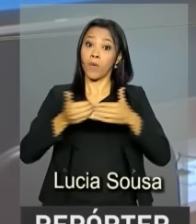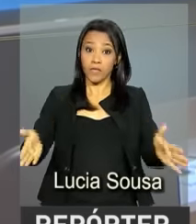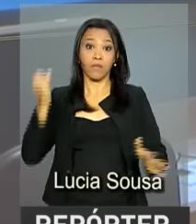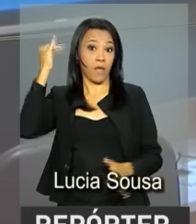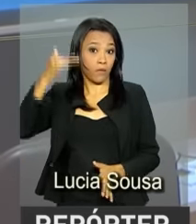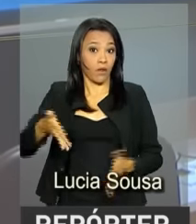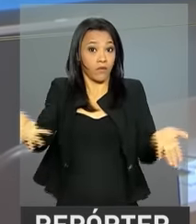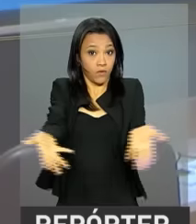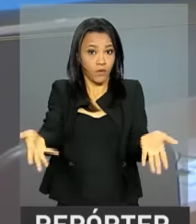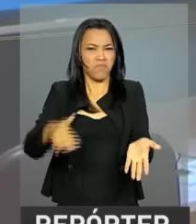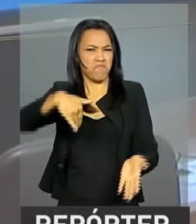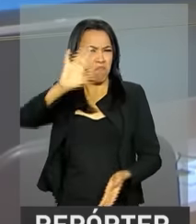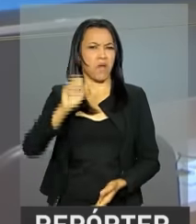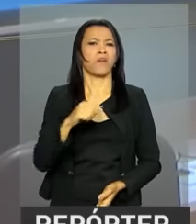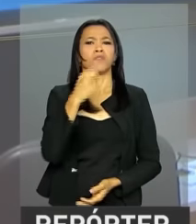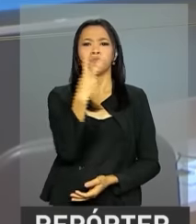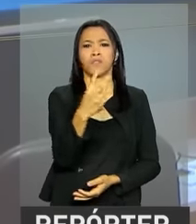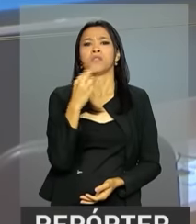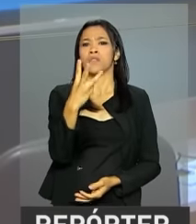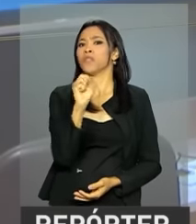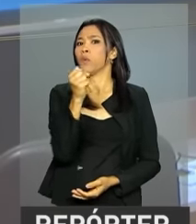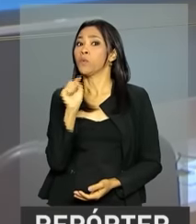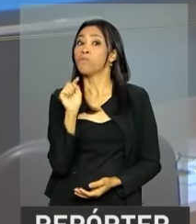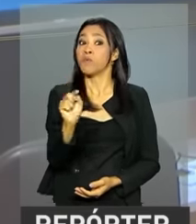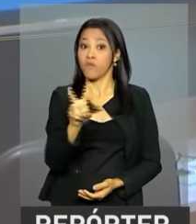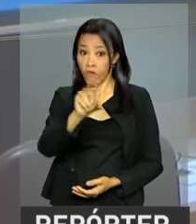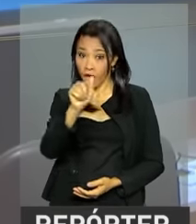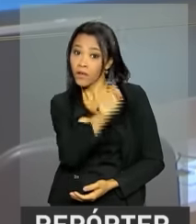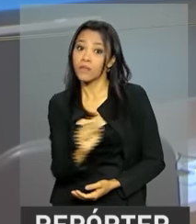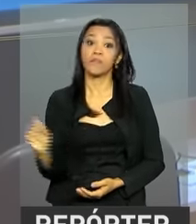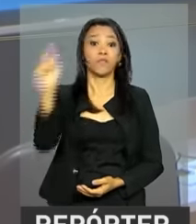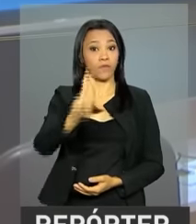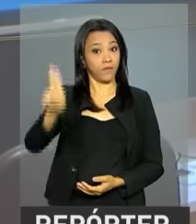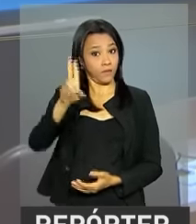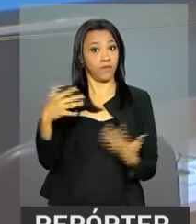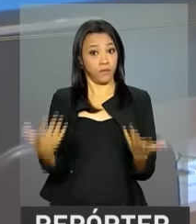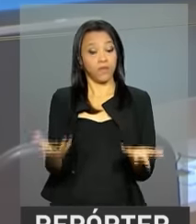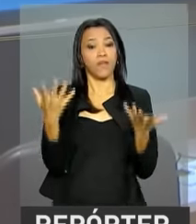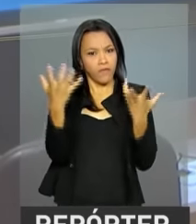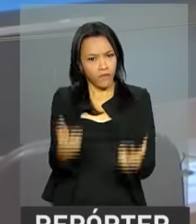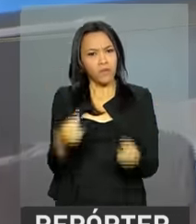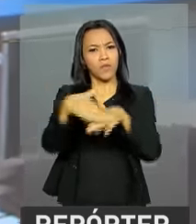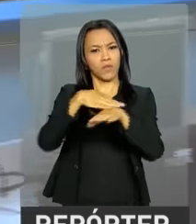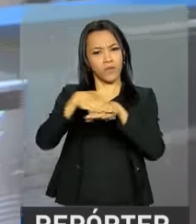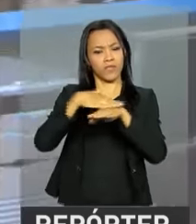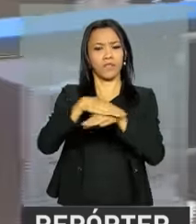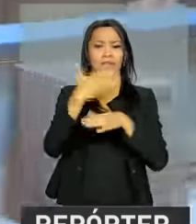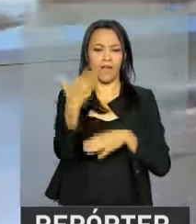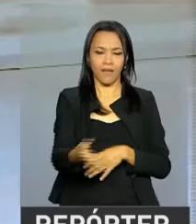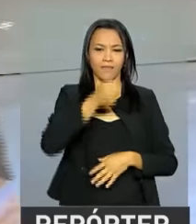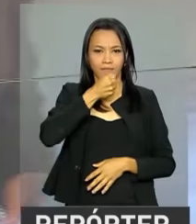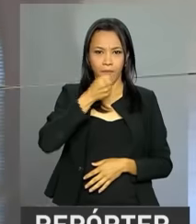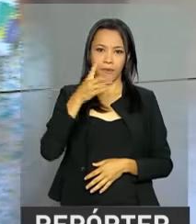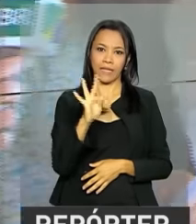hoje são mais de 200 38 vagas em instituições de todo o Brasil vamos conversar com a repórter Taísa Dias que traz os